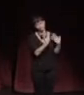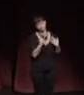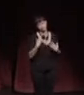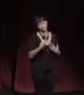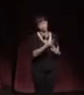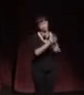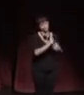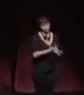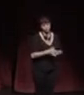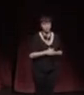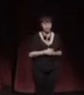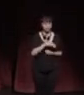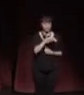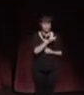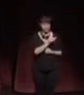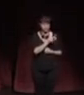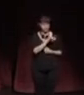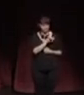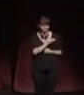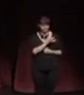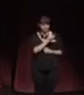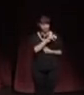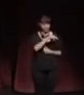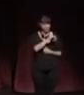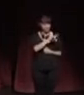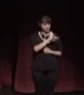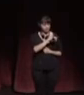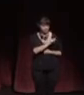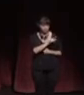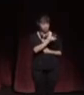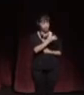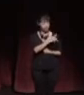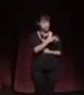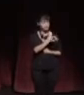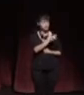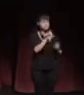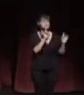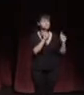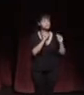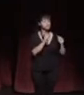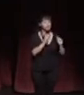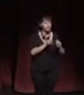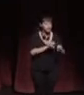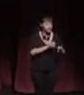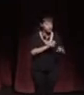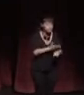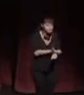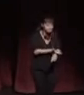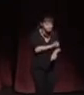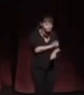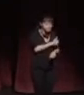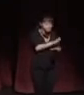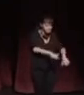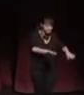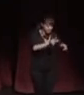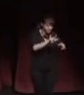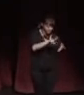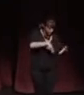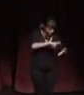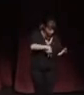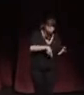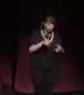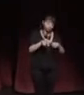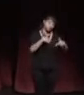Maria Emília Lopes é especialista em educação precoce e leitura na primeira infância. Trabalhou como assessora de programas de